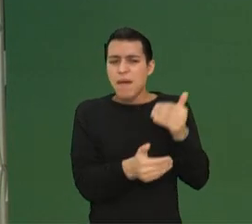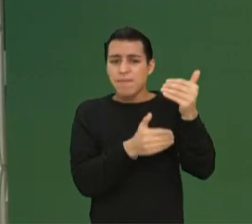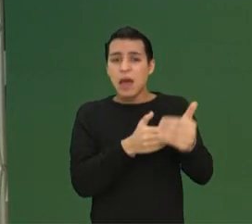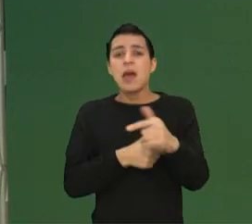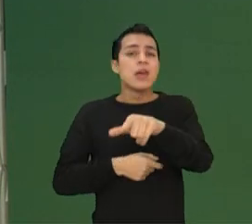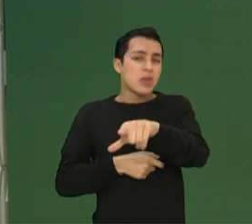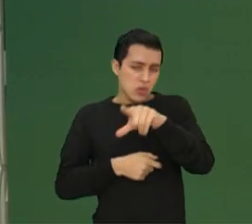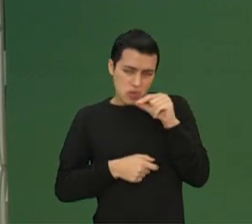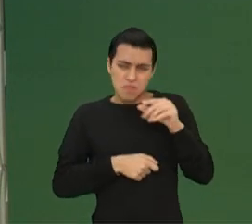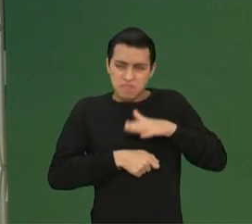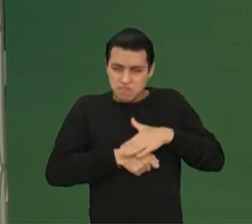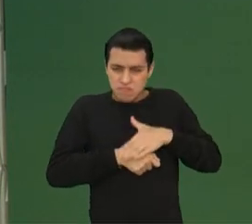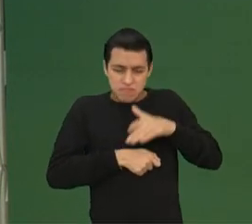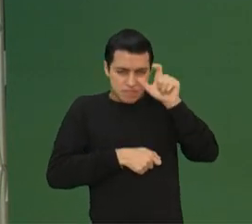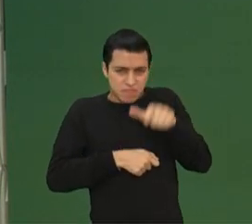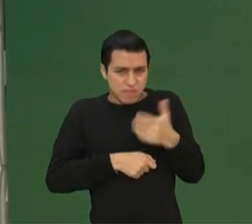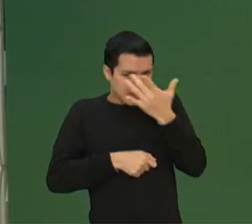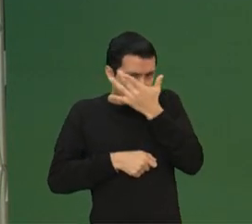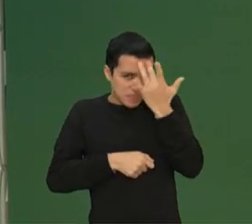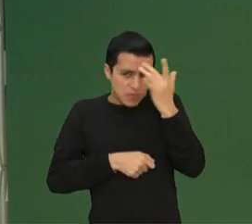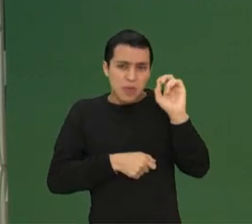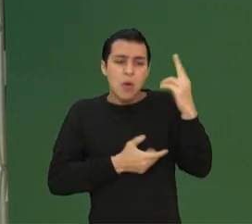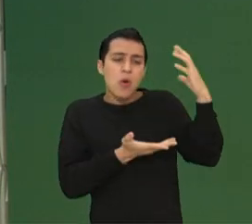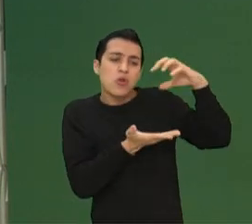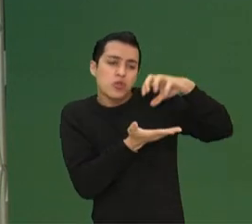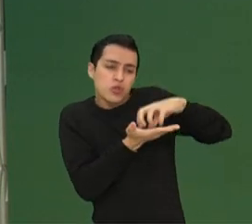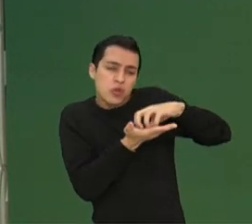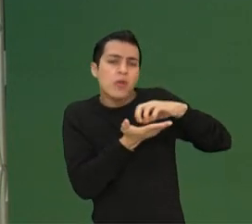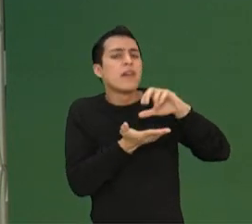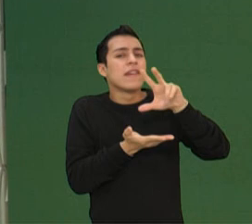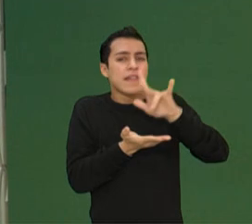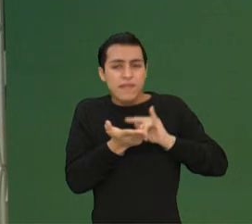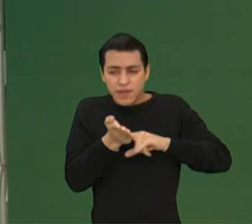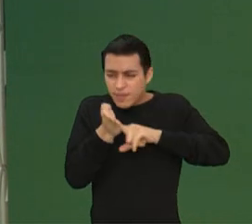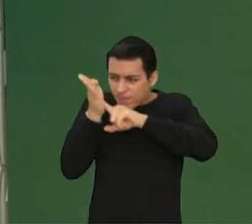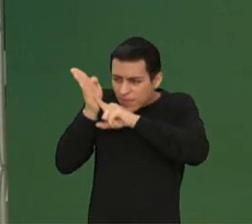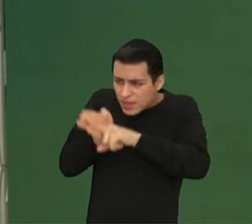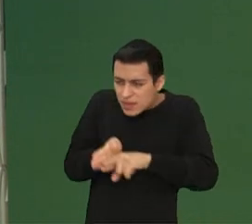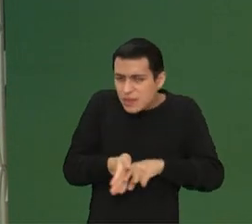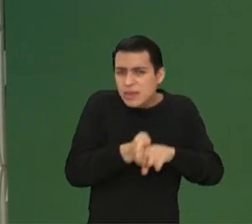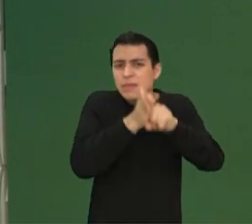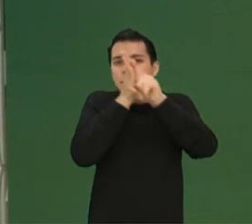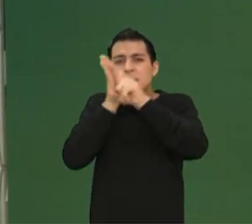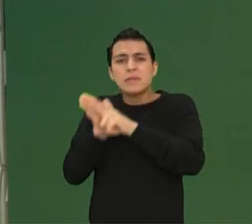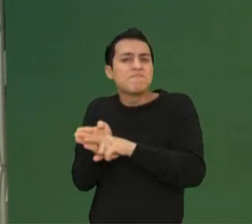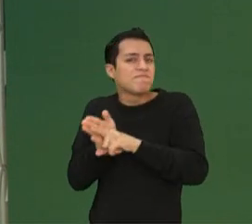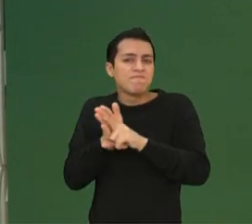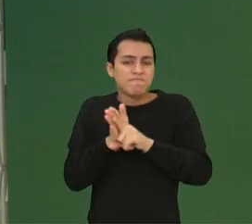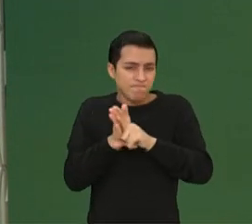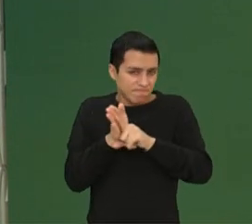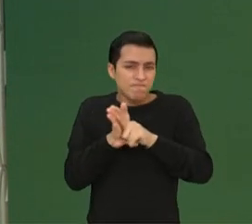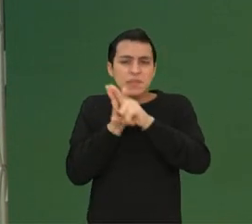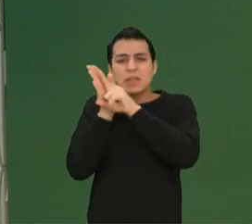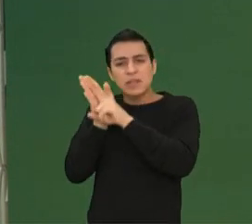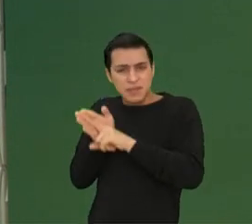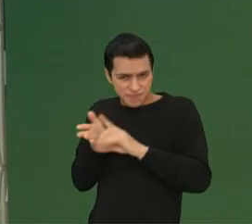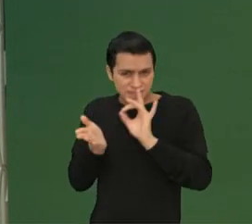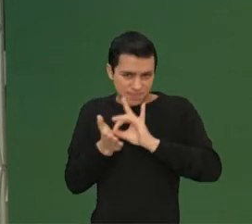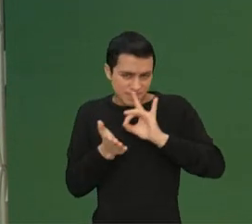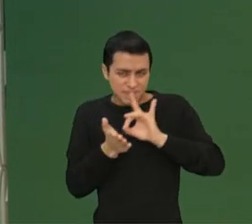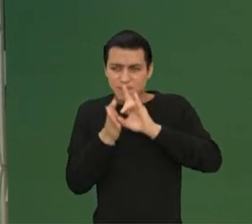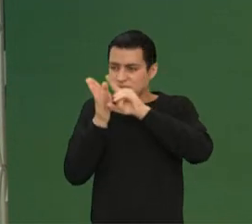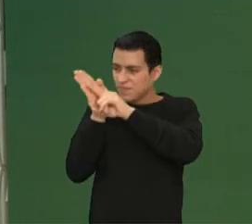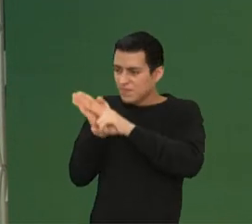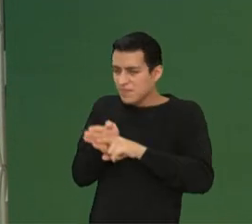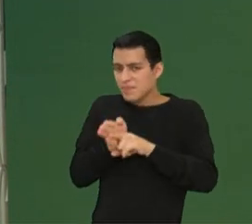escolhido pela pessoa, pela entidade, instituição que está realizando essa enquete, que essa pesquisa, na verdade,